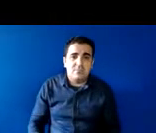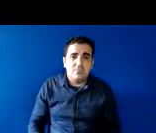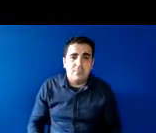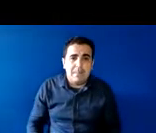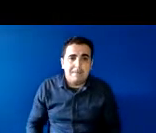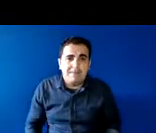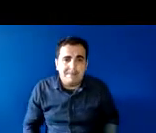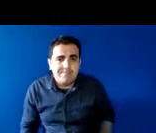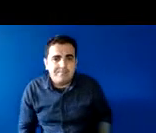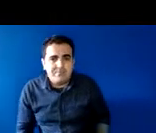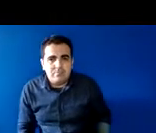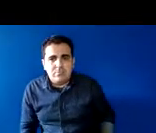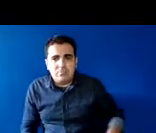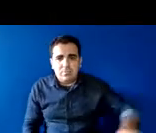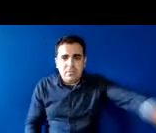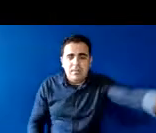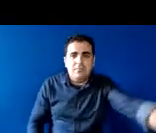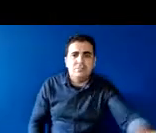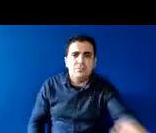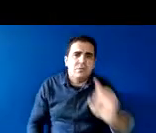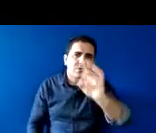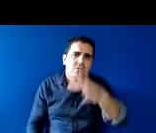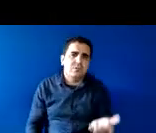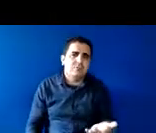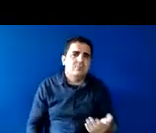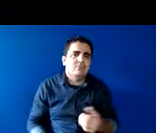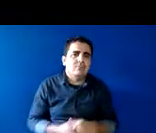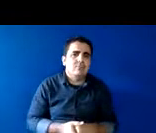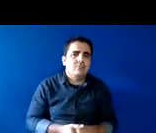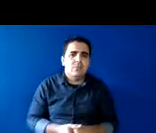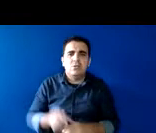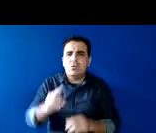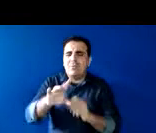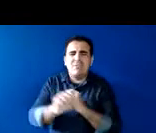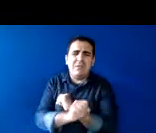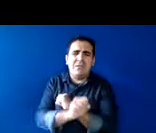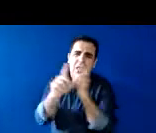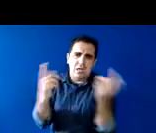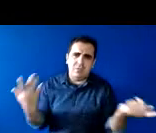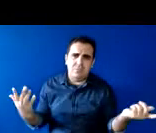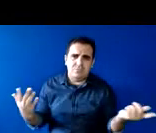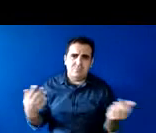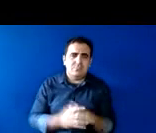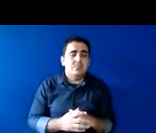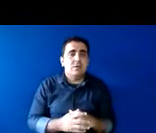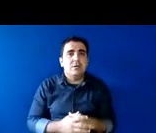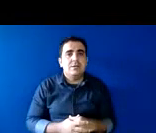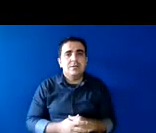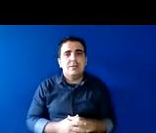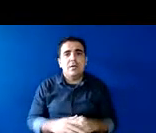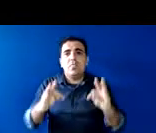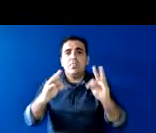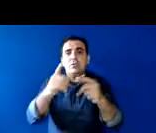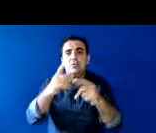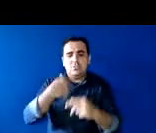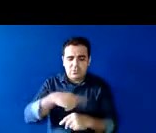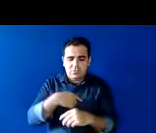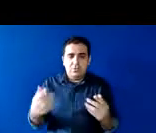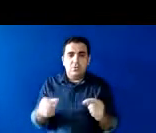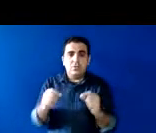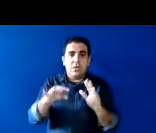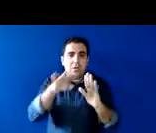Tá? Então, só para ficar bem claro, né, para todos nós, que